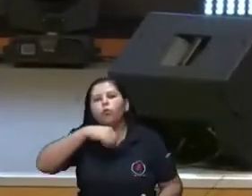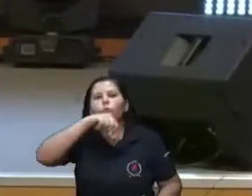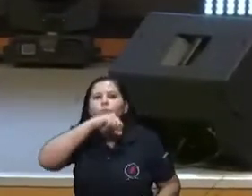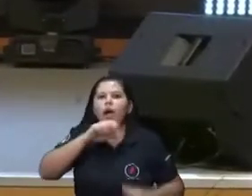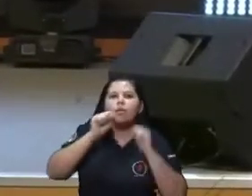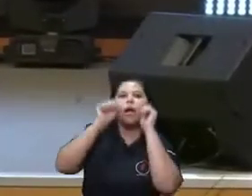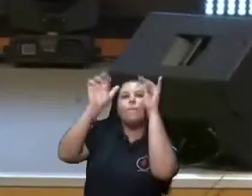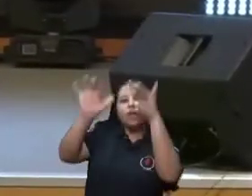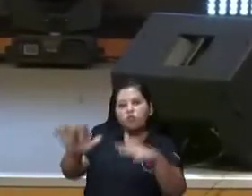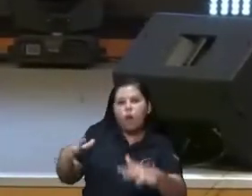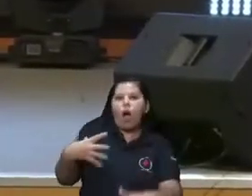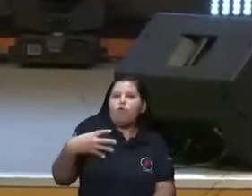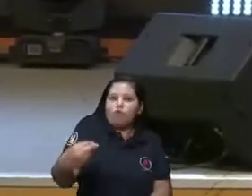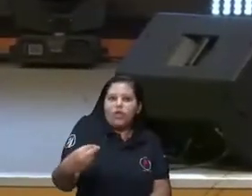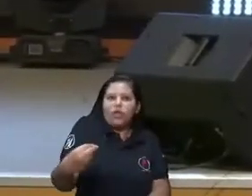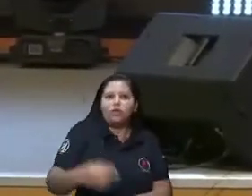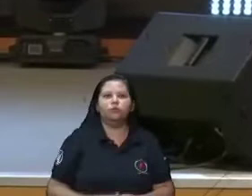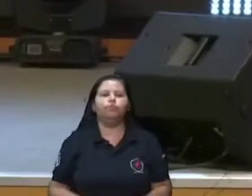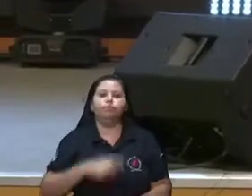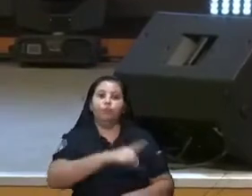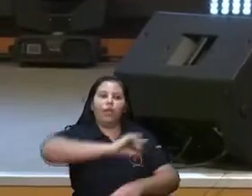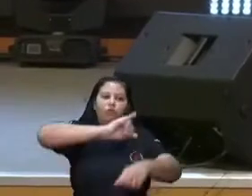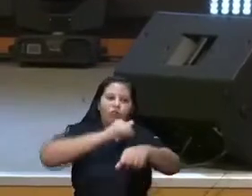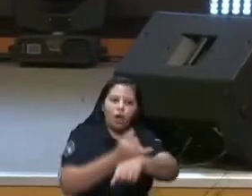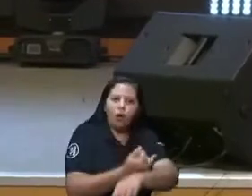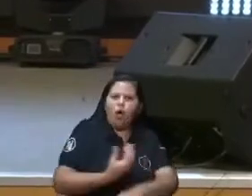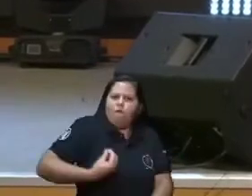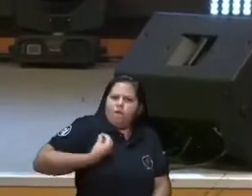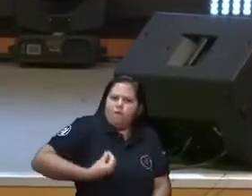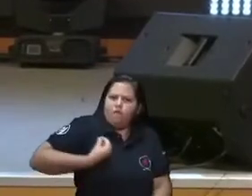Jacó conviveu com esses filhos